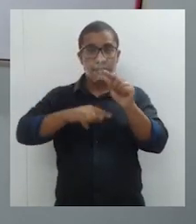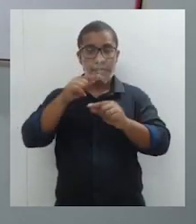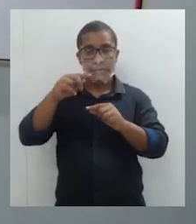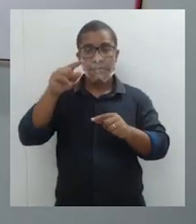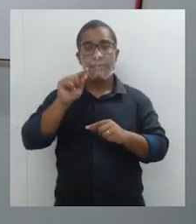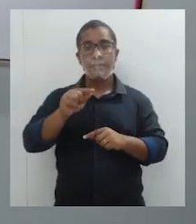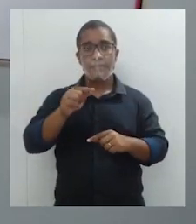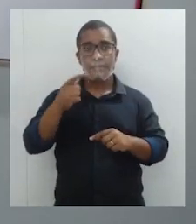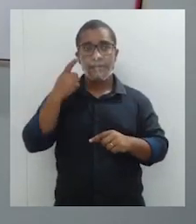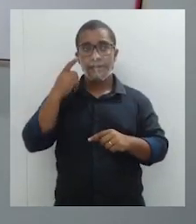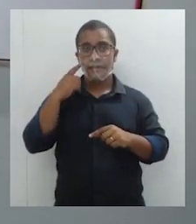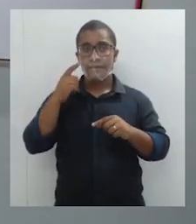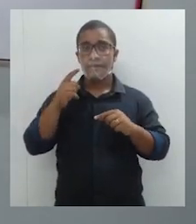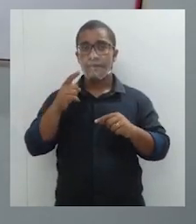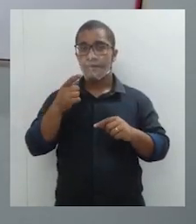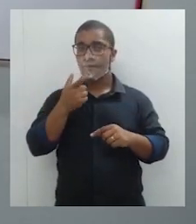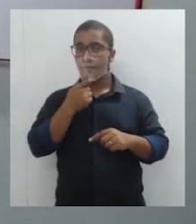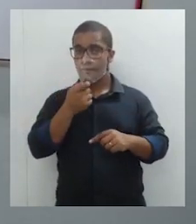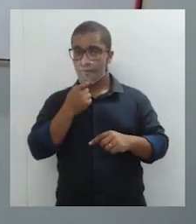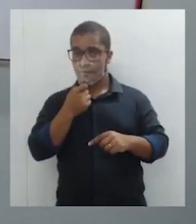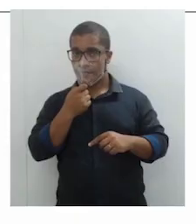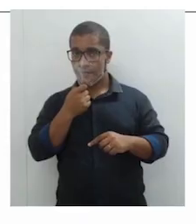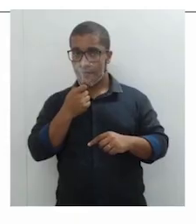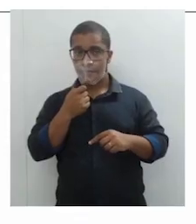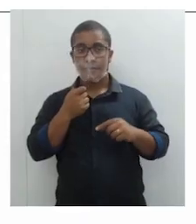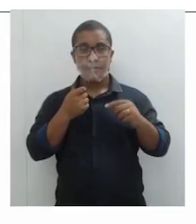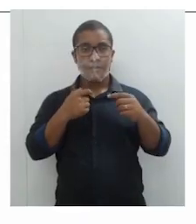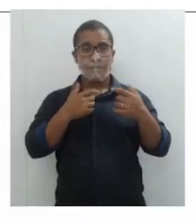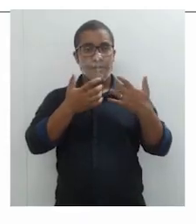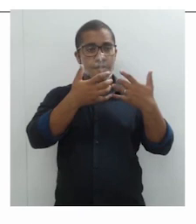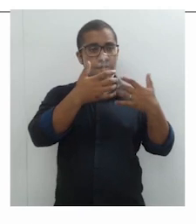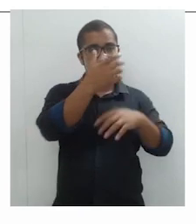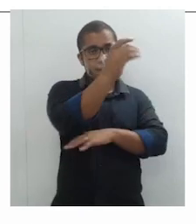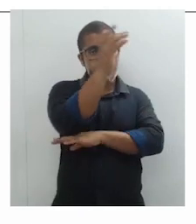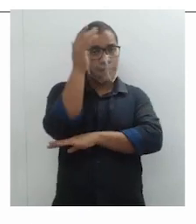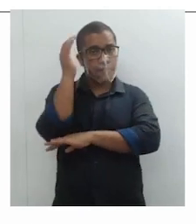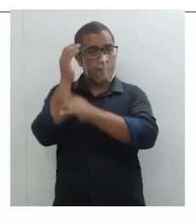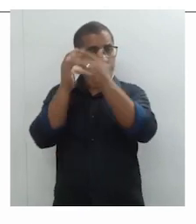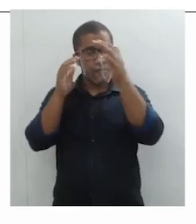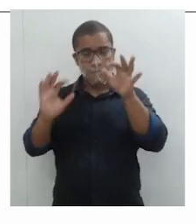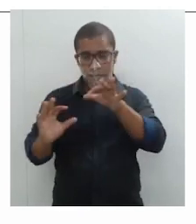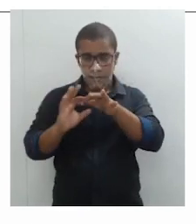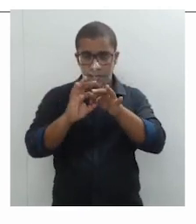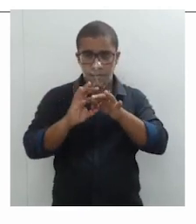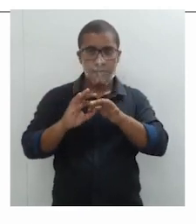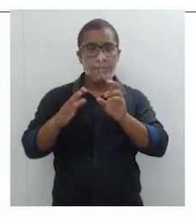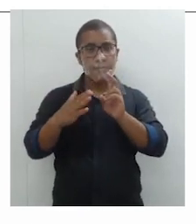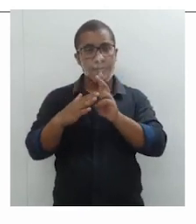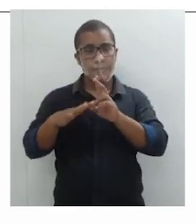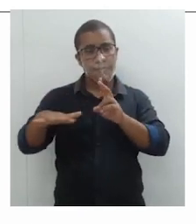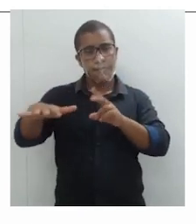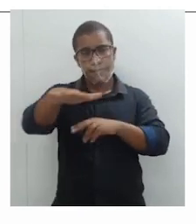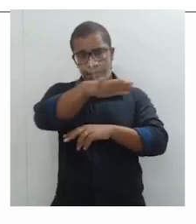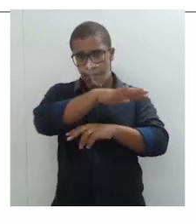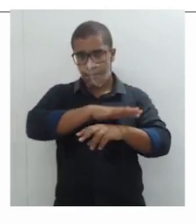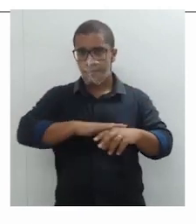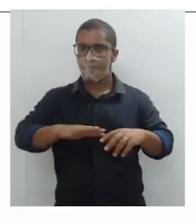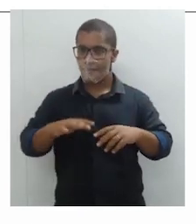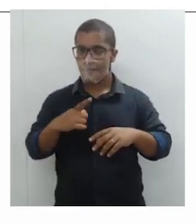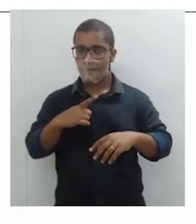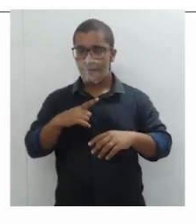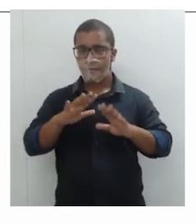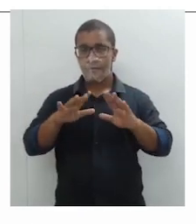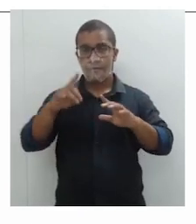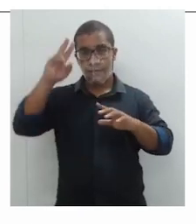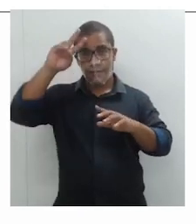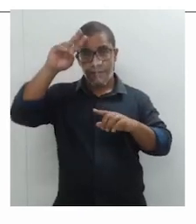vocês essa relação do homem com o seu meio que são igreja e lembrar mais uma vez